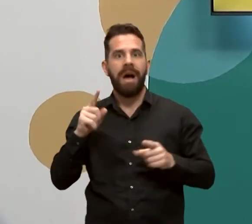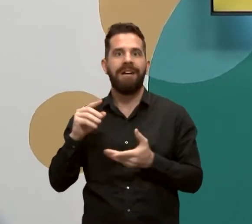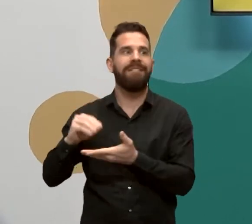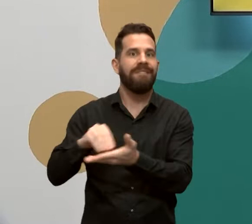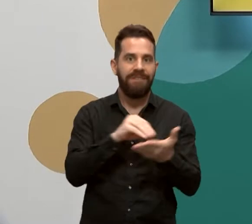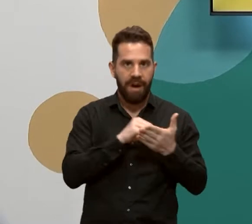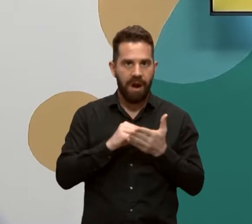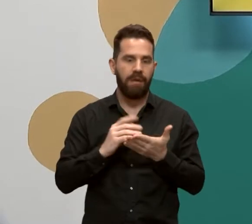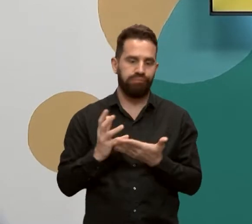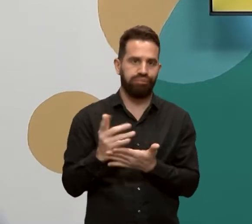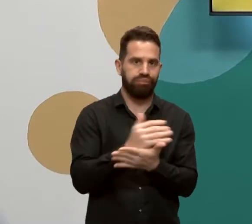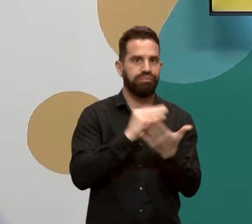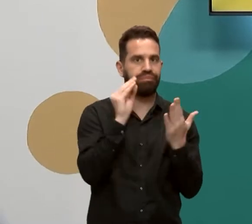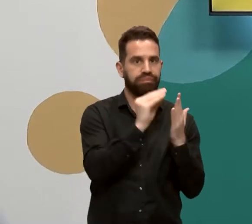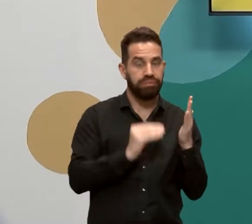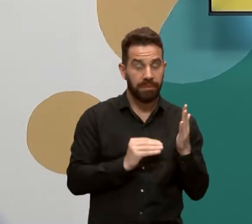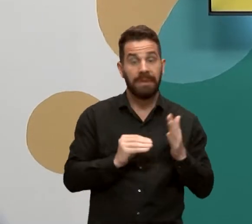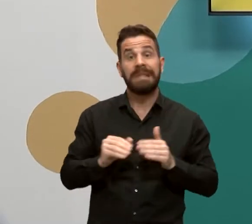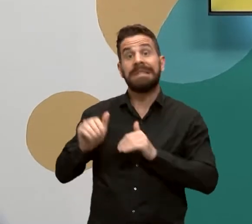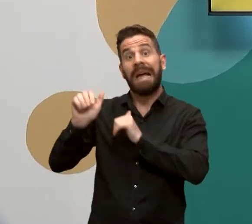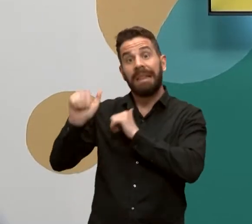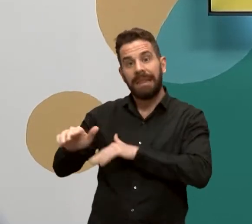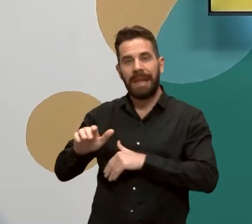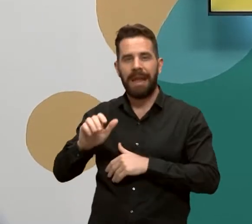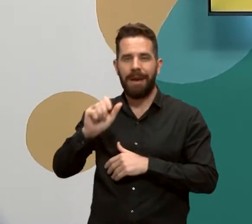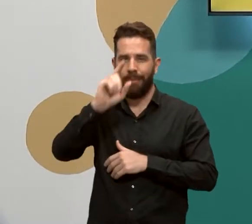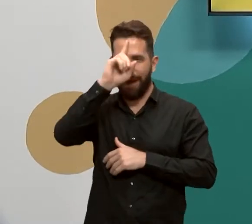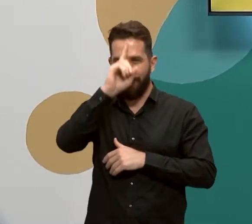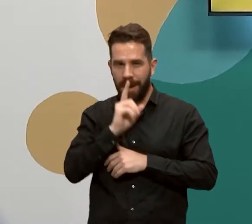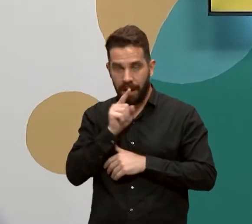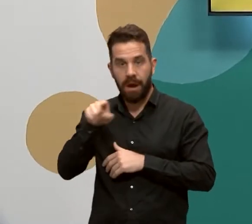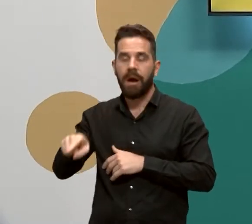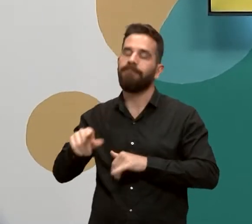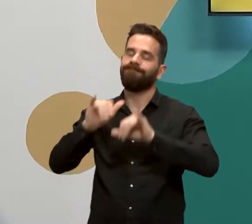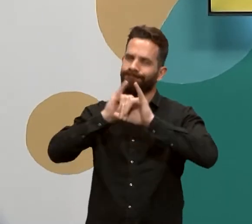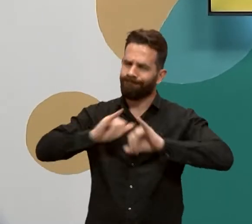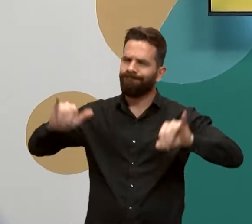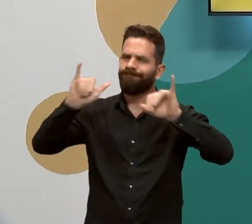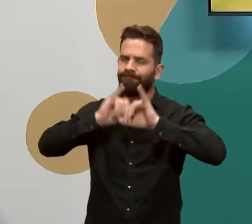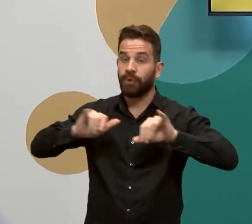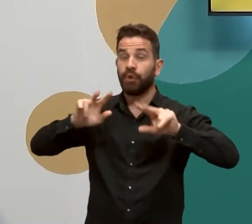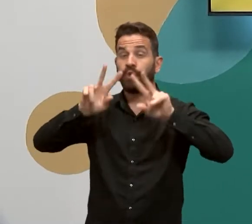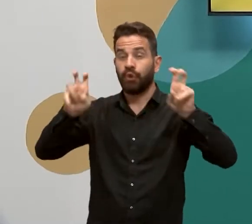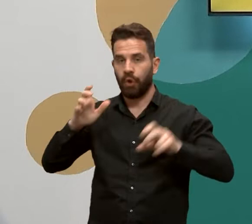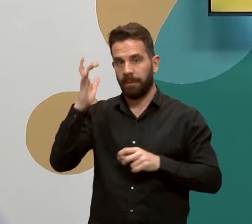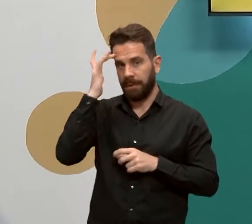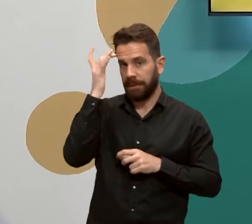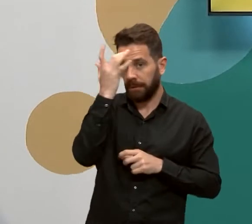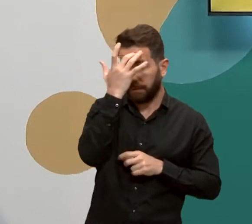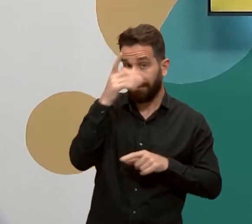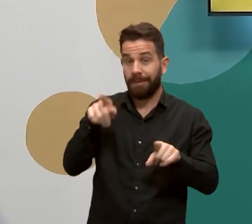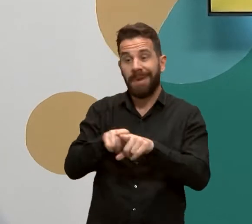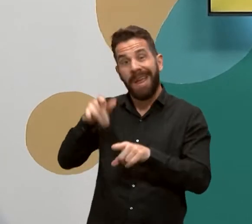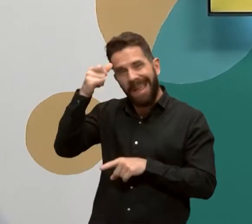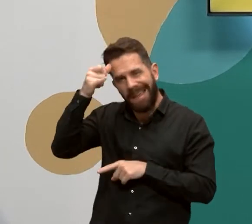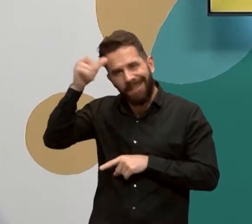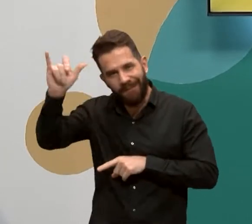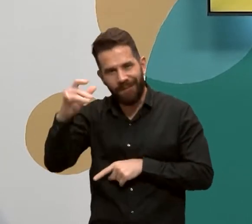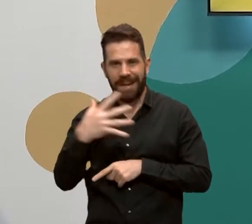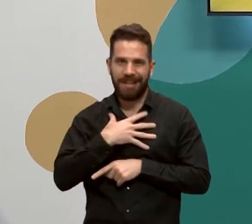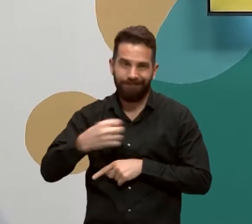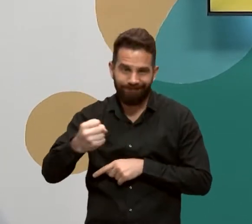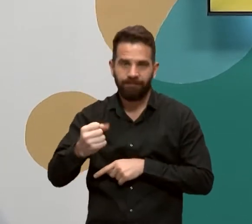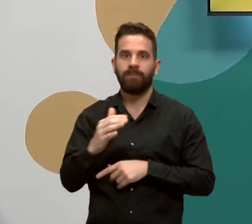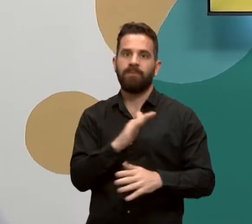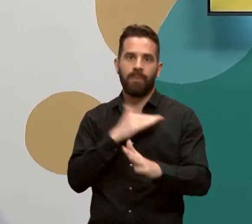Neste Setembro Amarelo, momento de falar sobre saúde mental e prevenção ao suicídio, vamos conversar